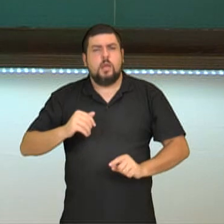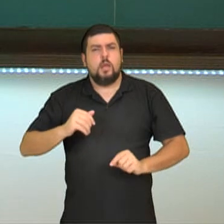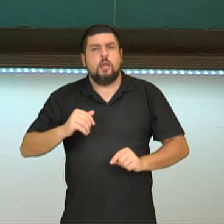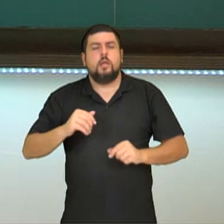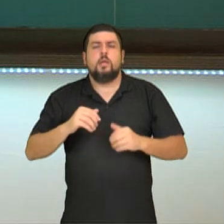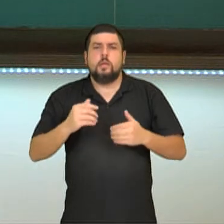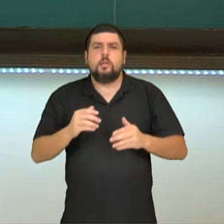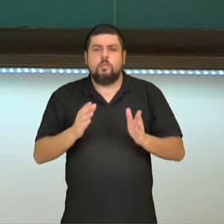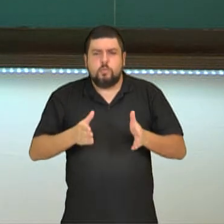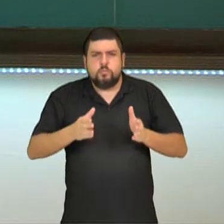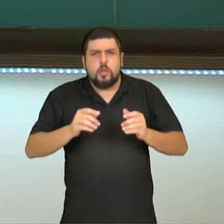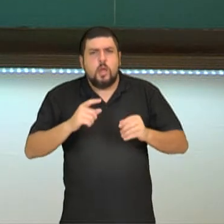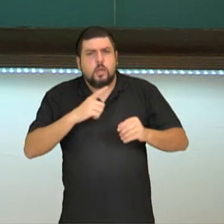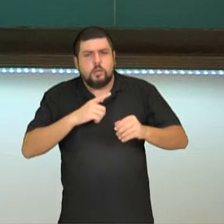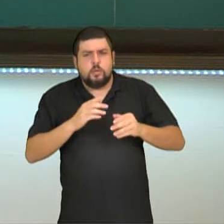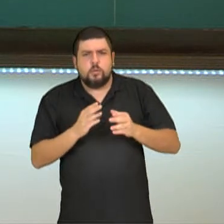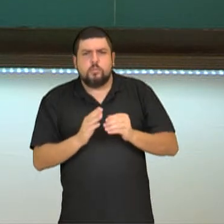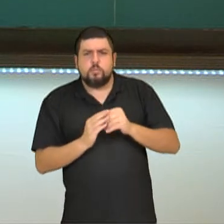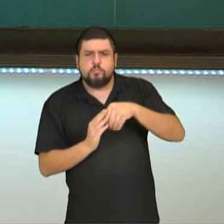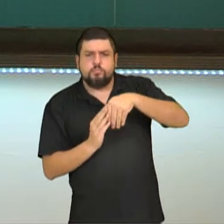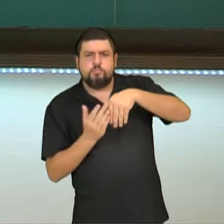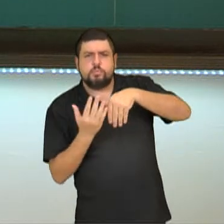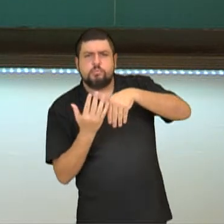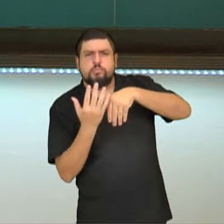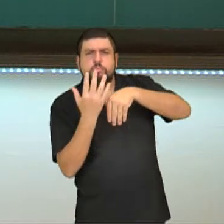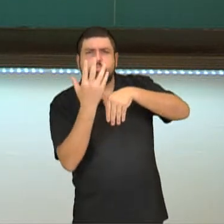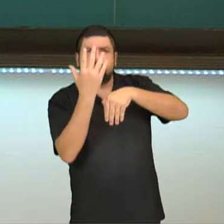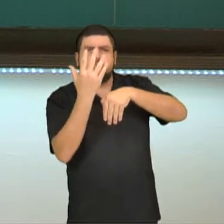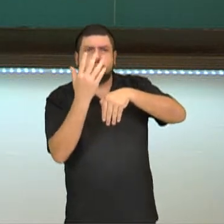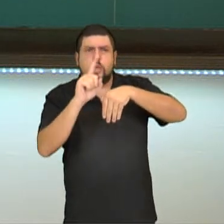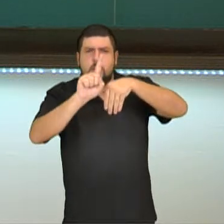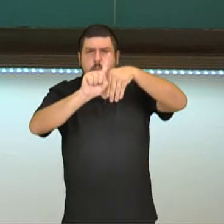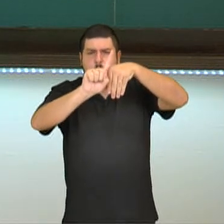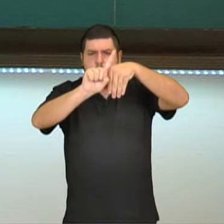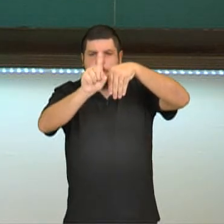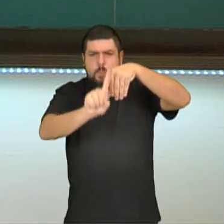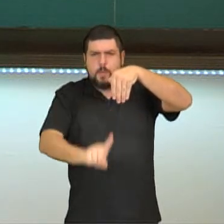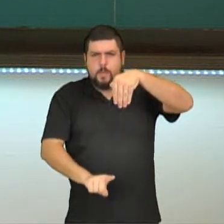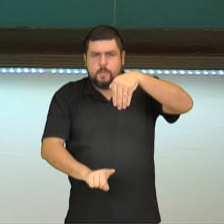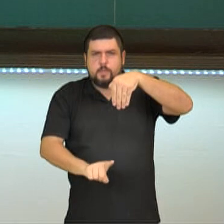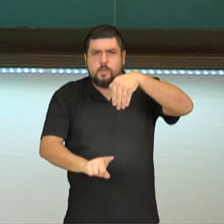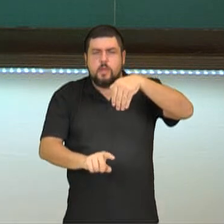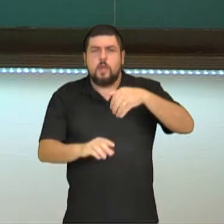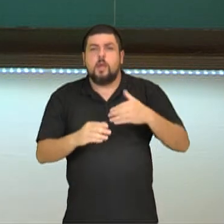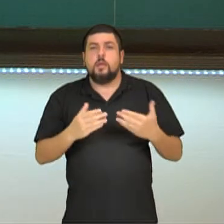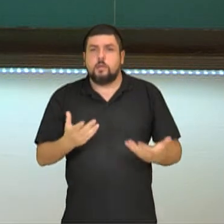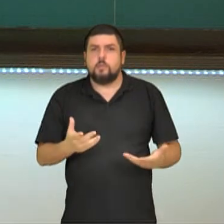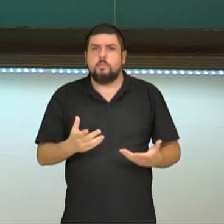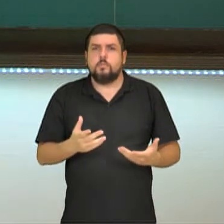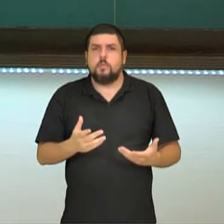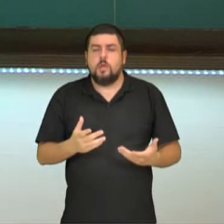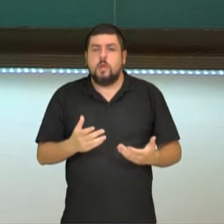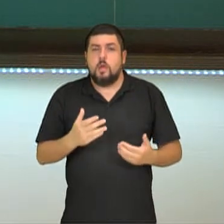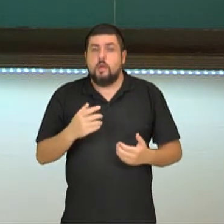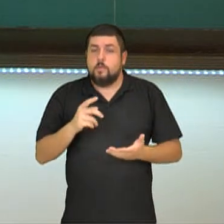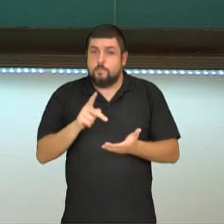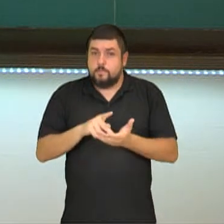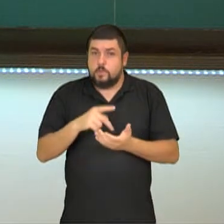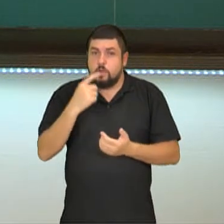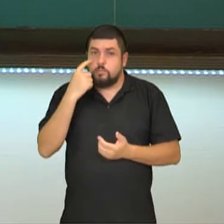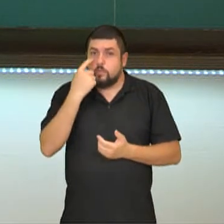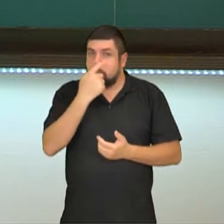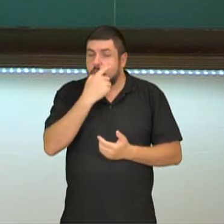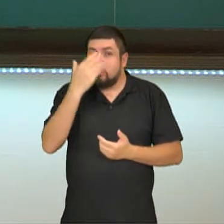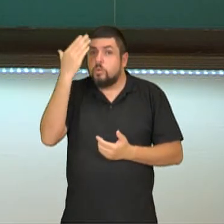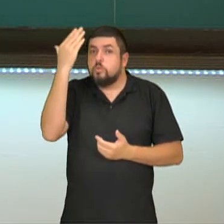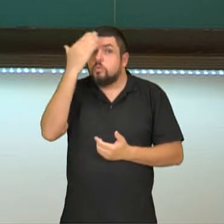polarizada do ar é onde toda a descarga da nuvem ocorre, por isso a gente consegue enxergar, porque são centenas ou dezenas de raios que acontecem no